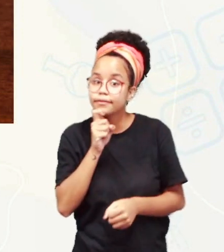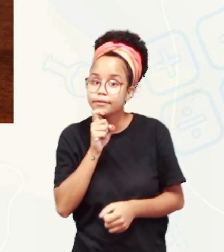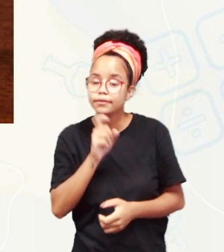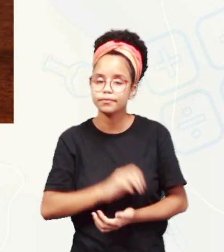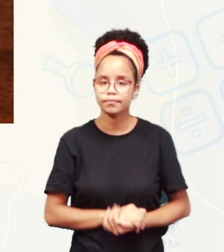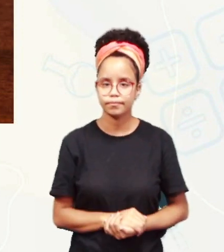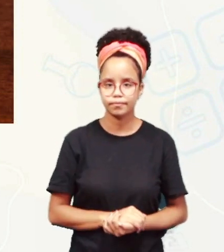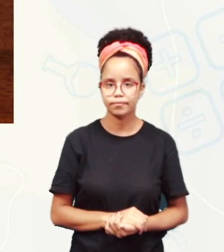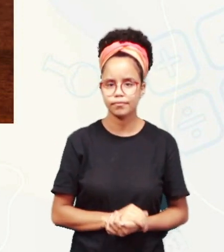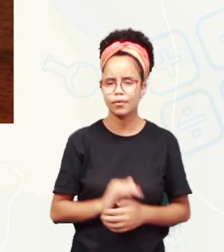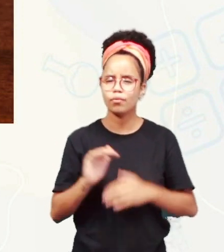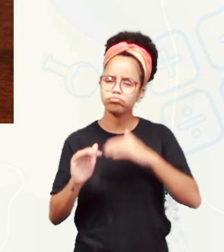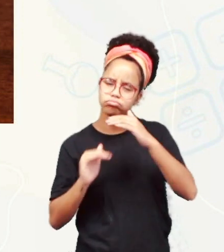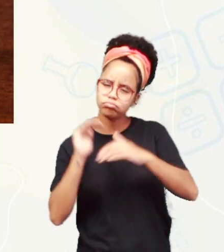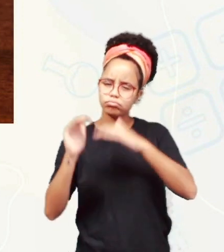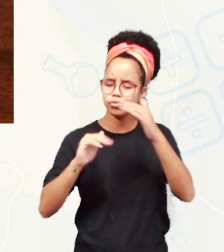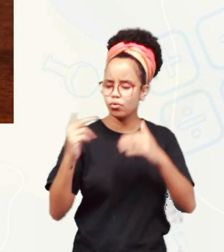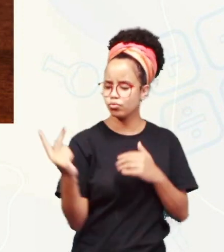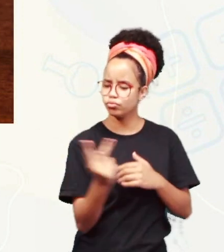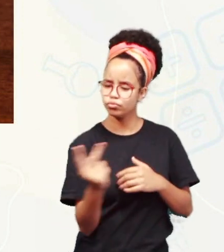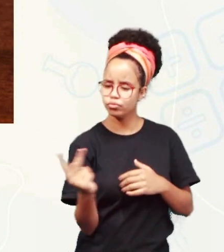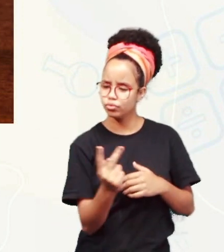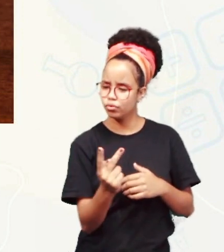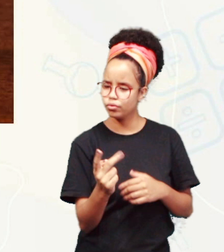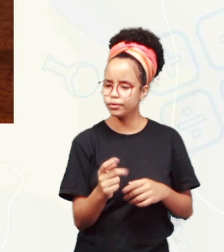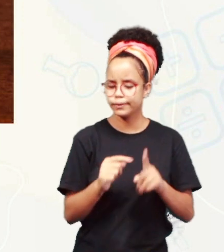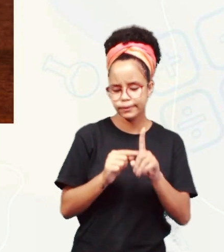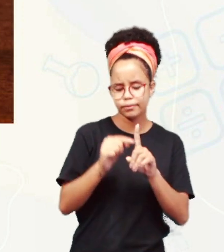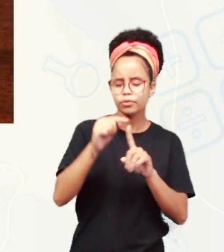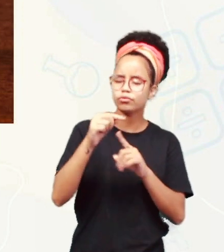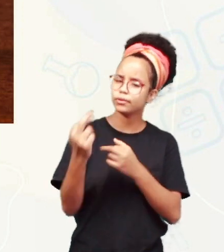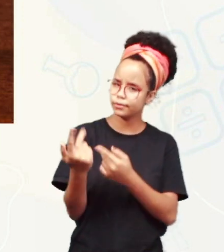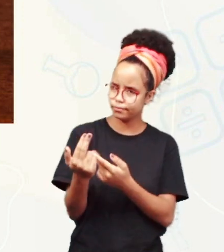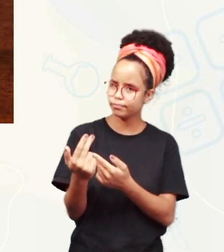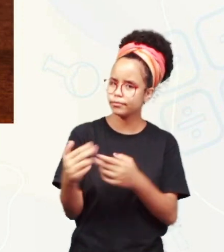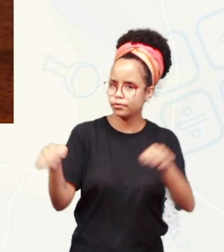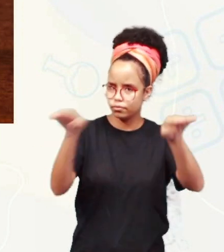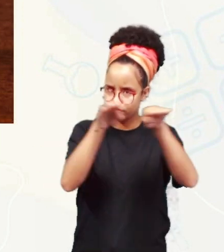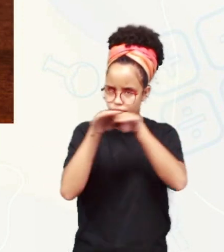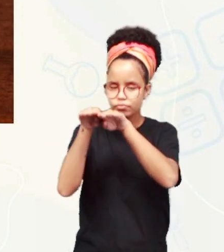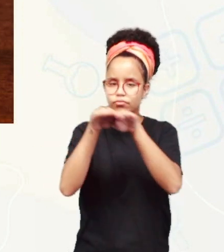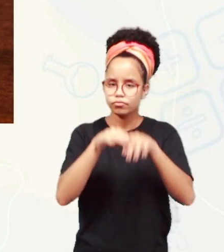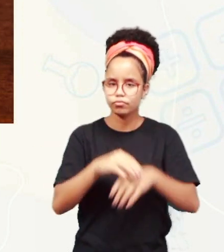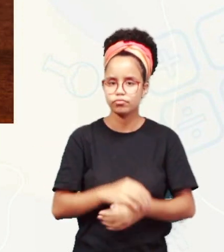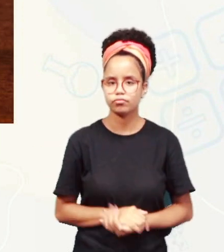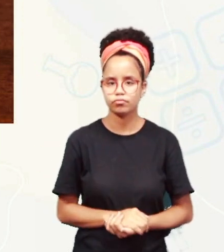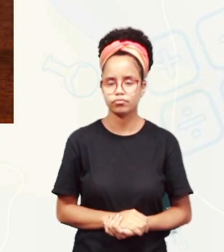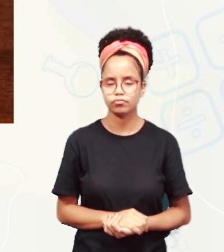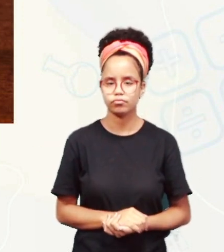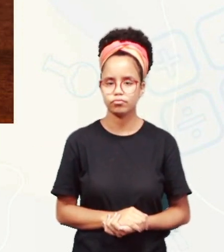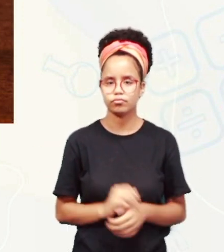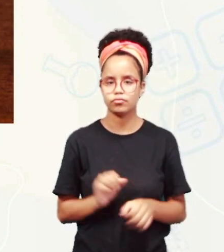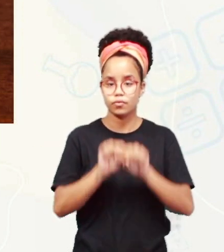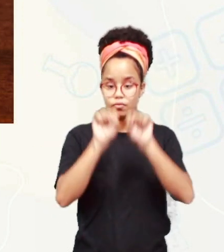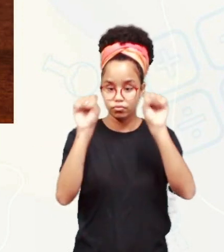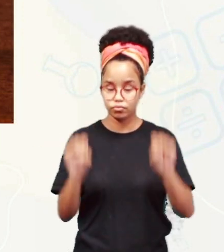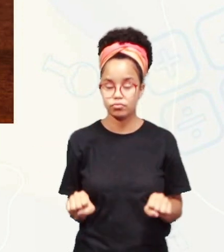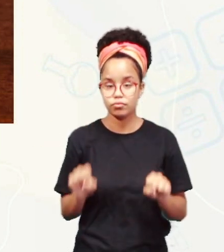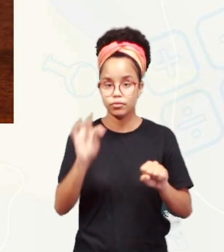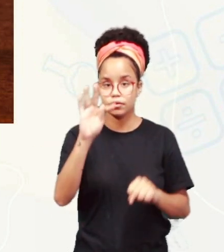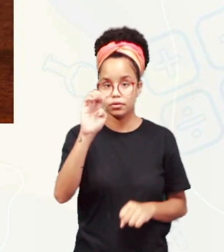como o tempo os dois terão a mesma temperatura e atingiram equilíbrio térmico nos sistemas